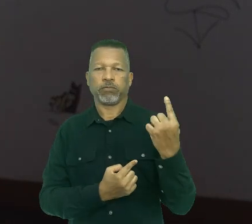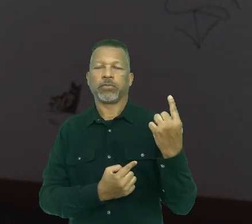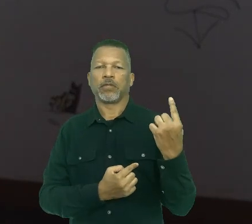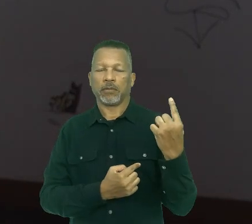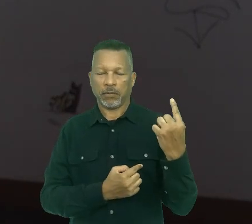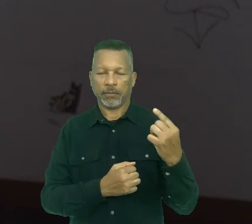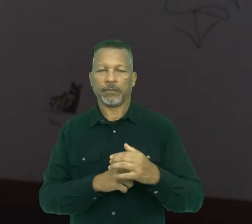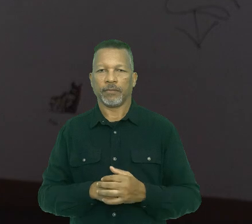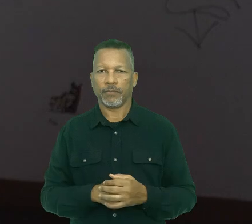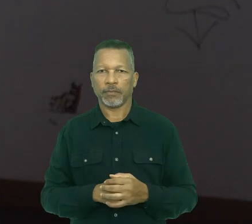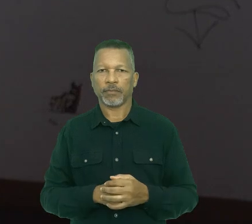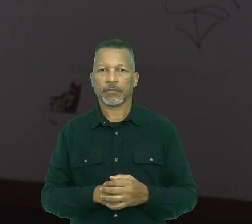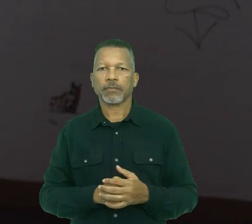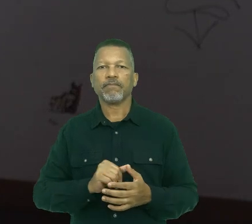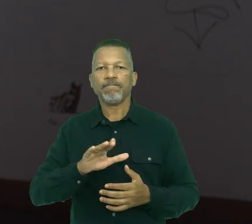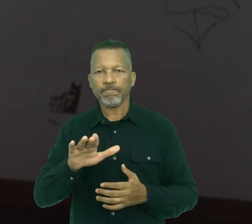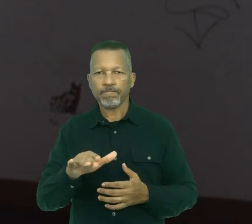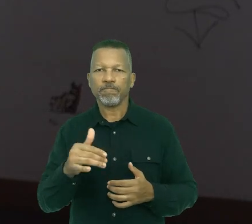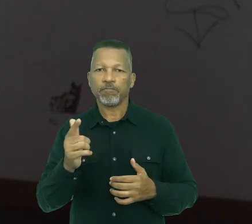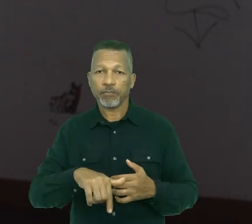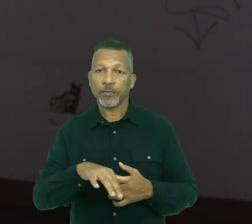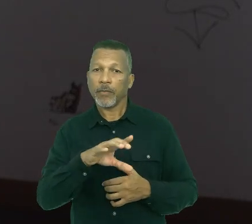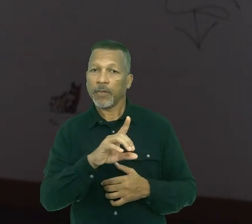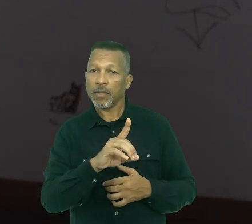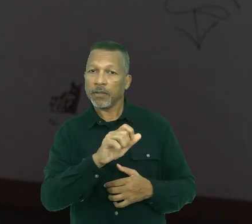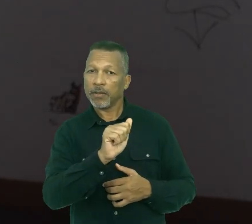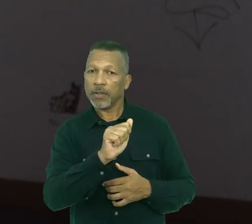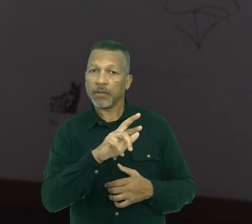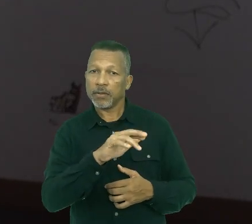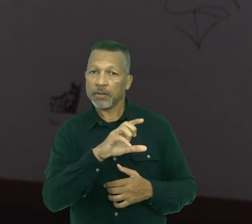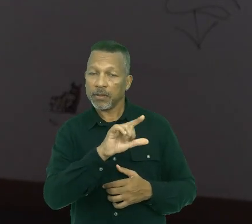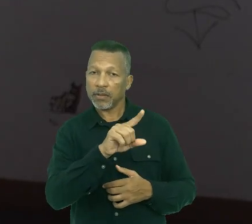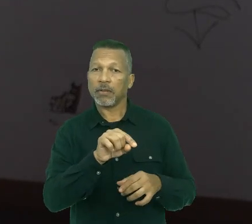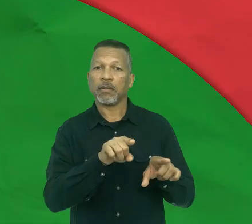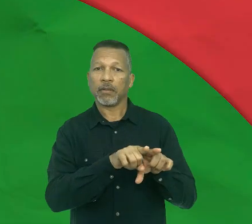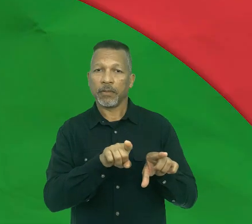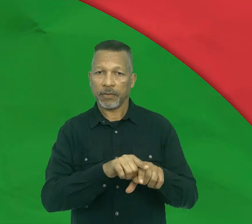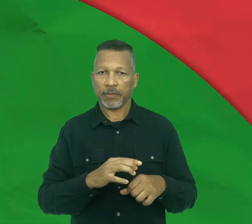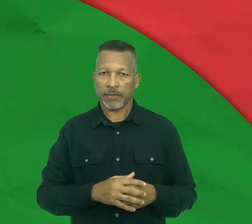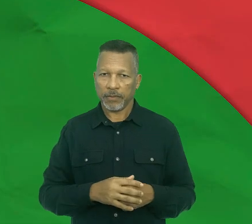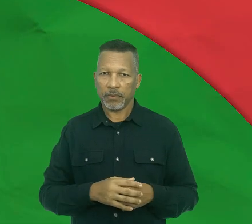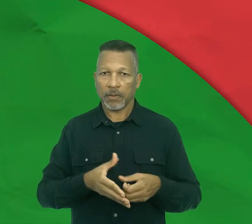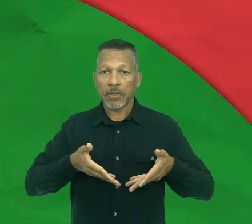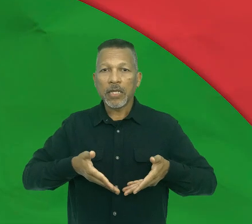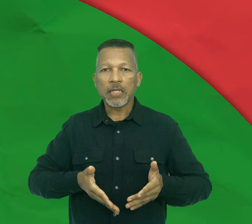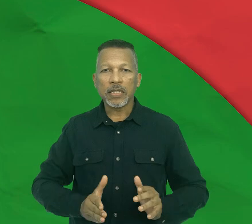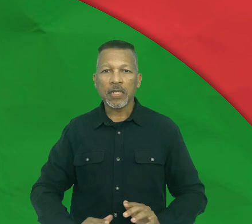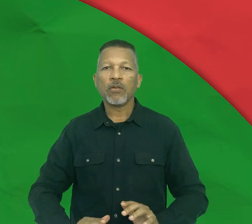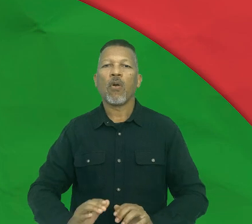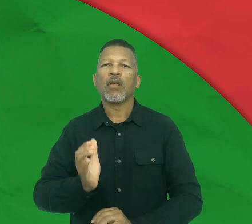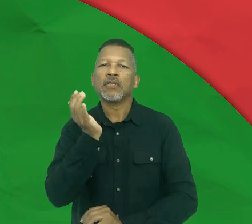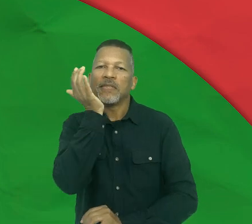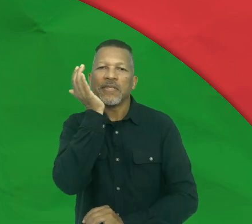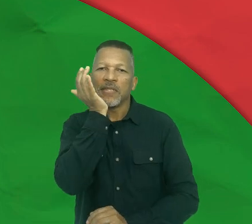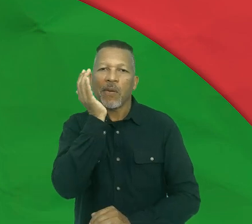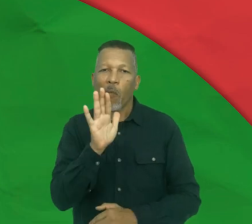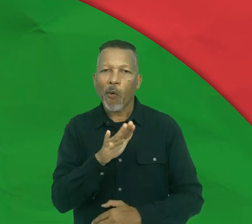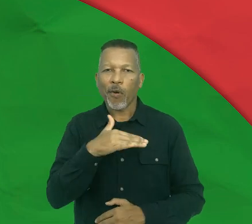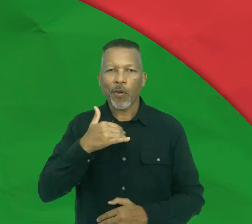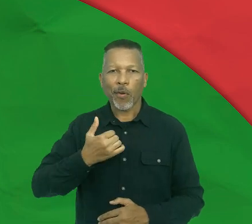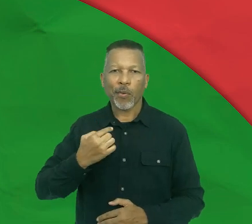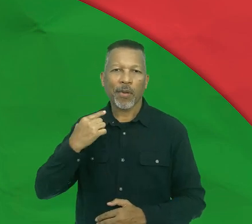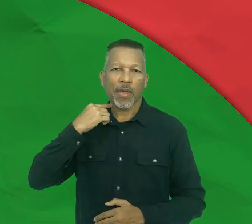Maia, mais um pouco o Darcy, que já também não está entre a gente. Nascido em Jaguaraçu e falecido em maio